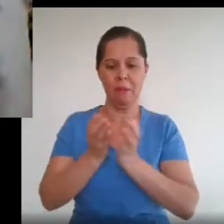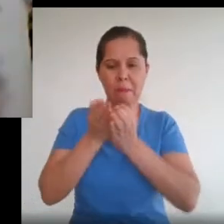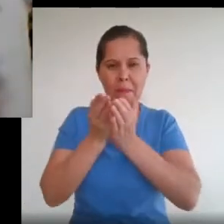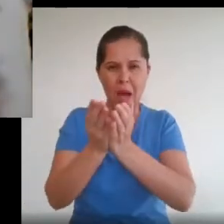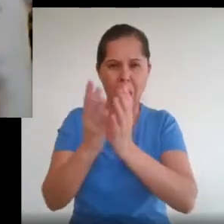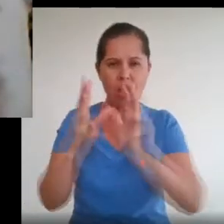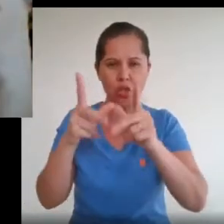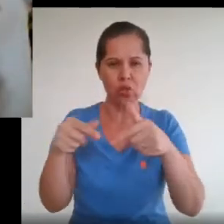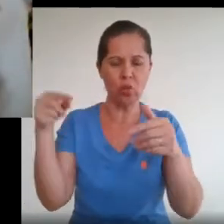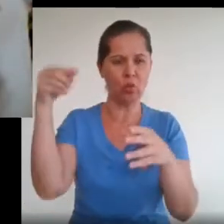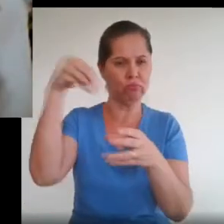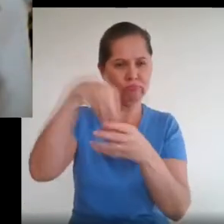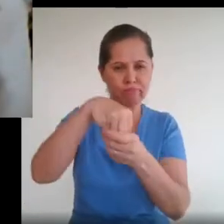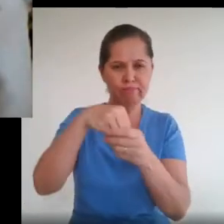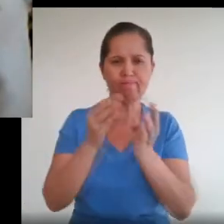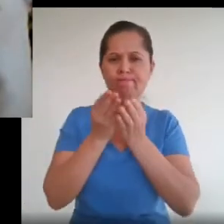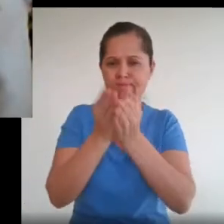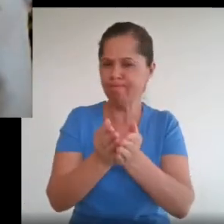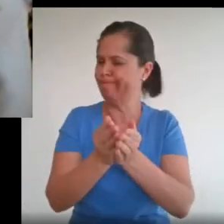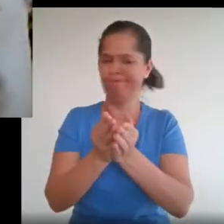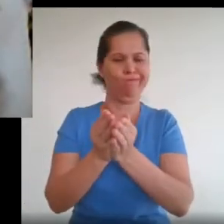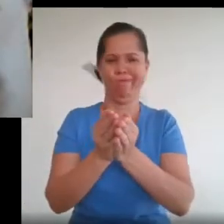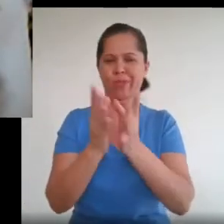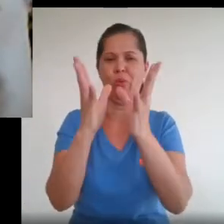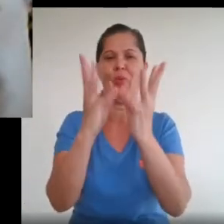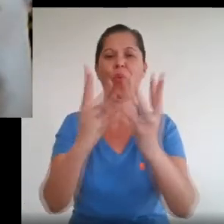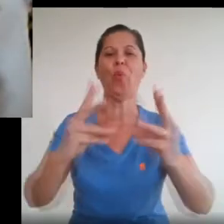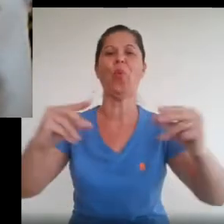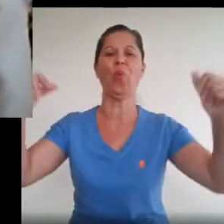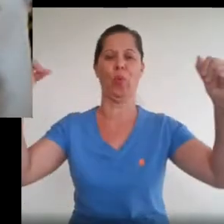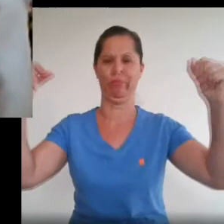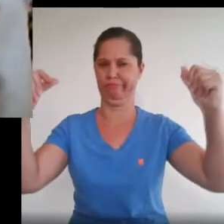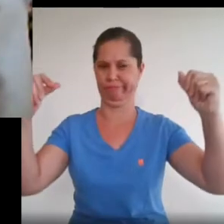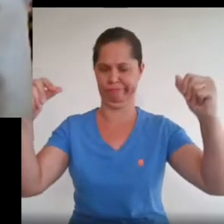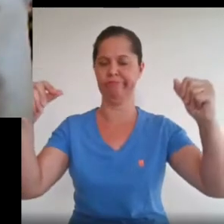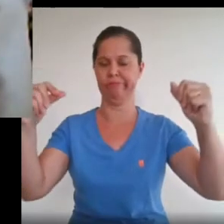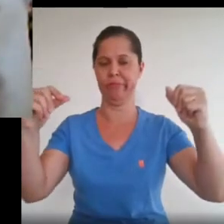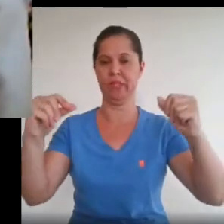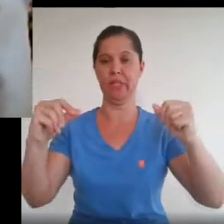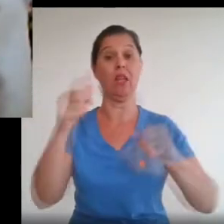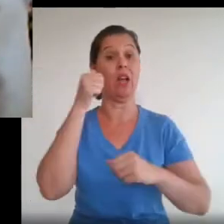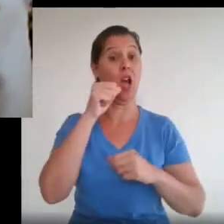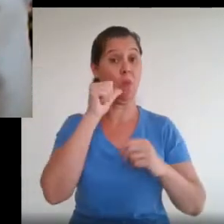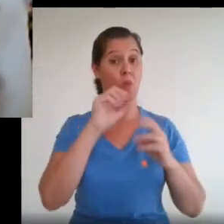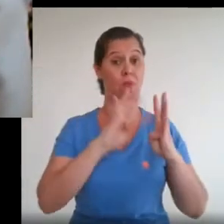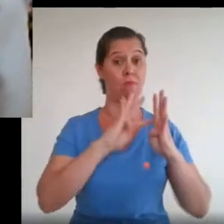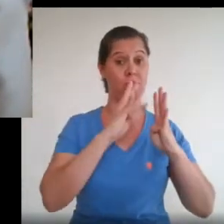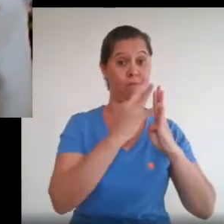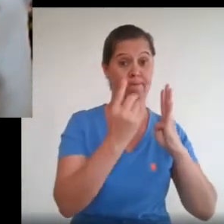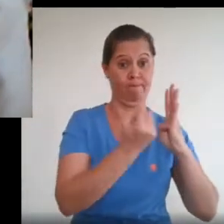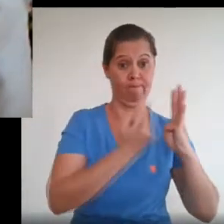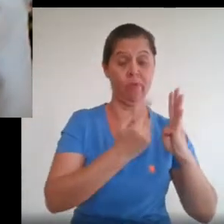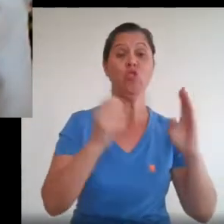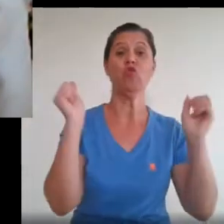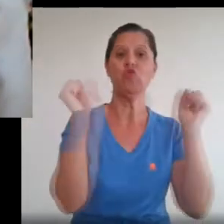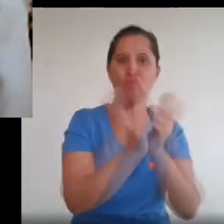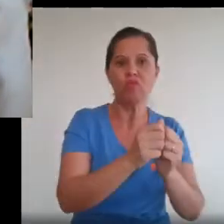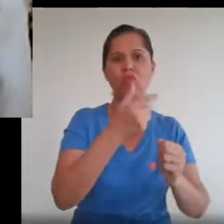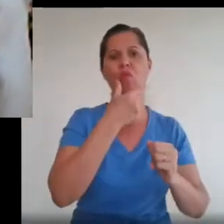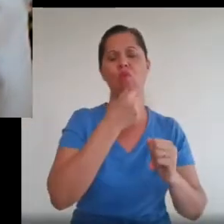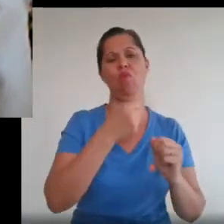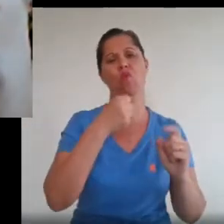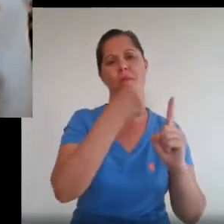no mesmo barco e que as mulheres, elas tinham sido colocadas em isolamento social junto com seus